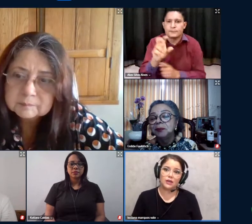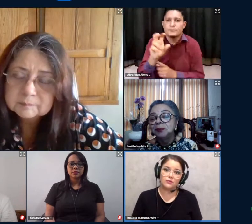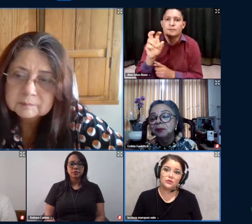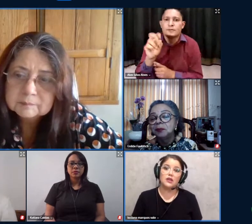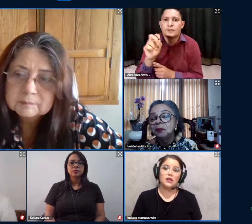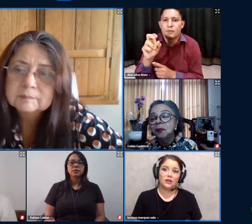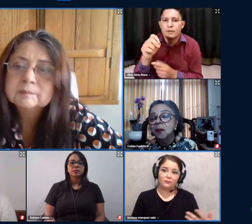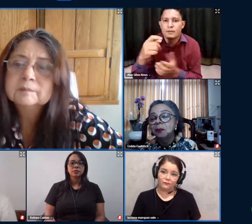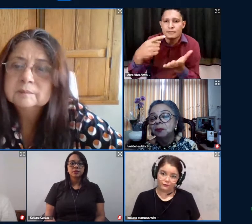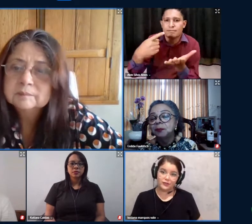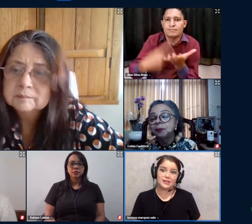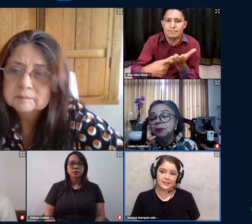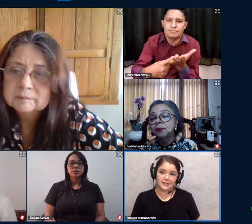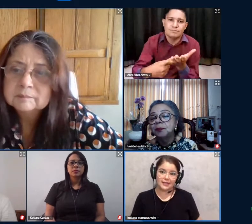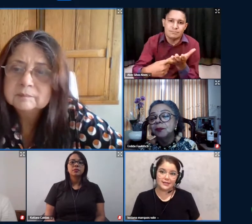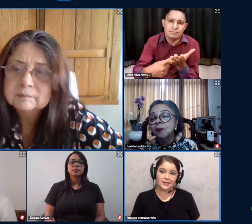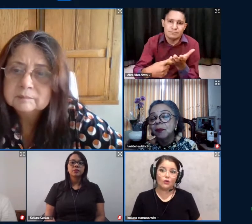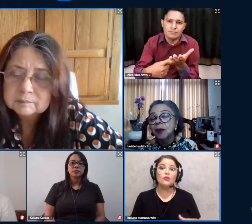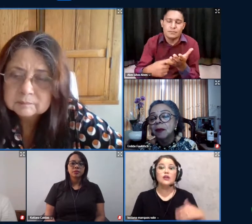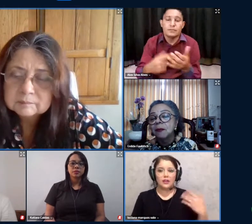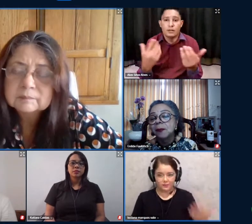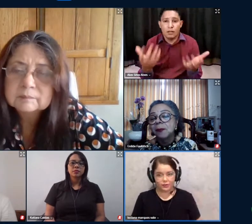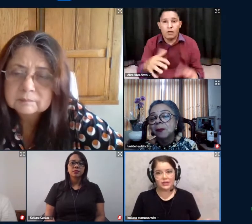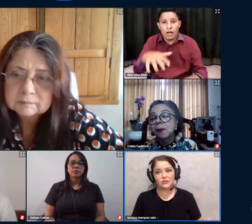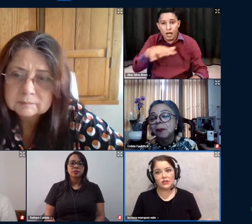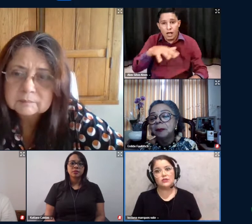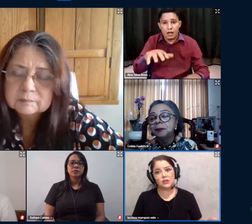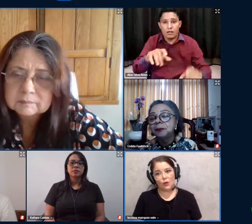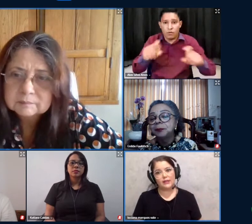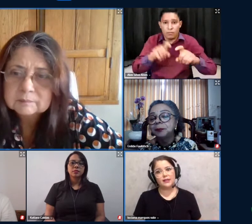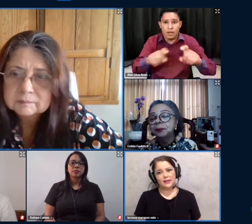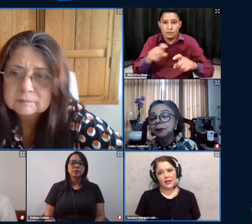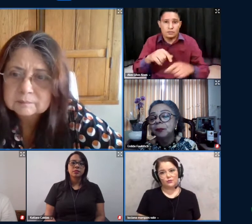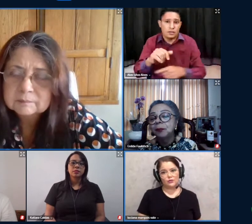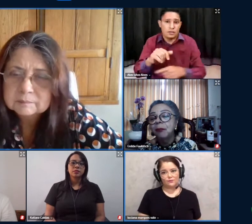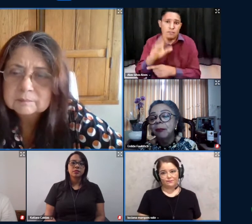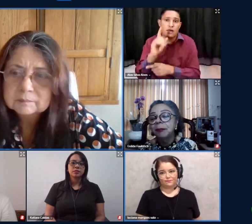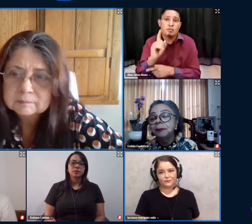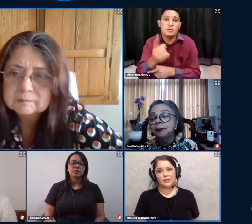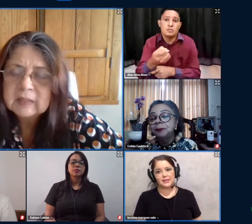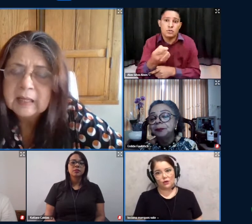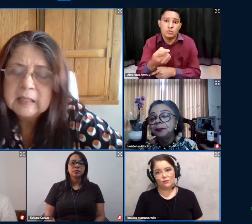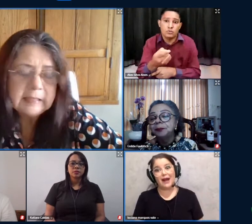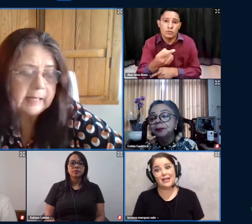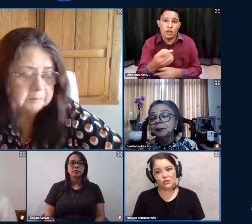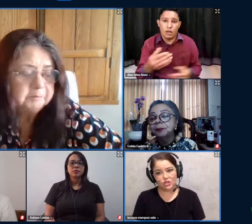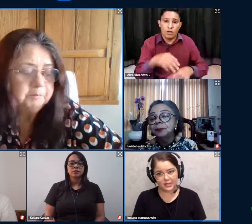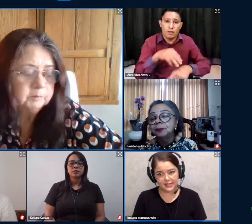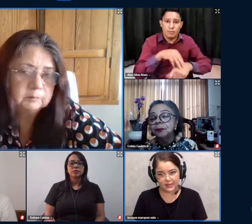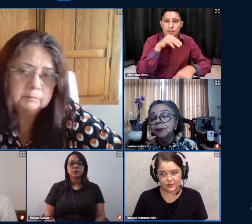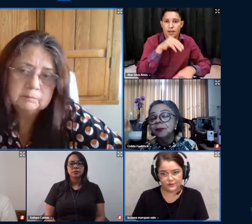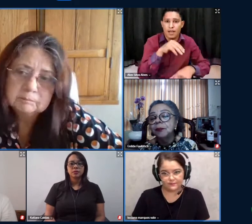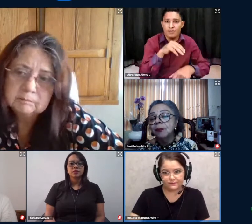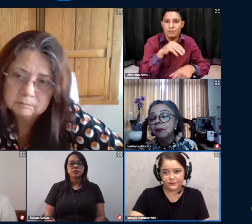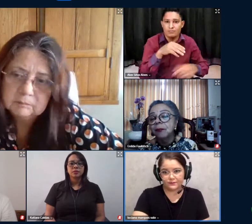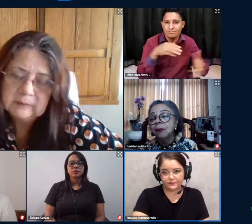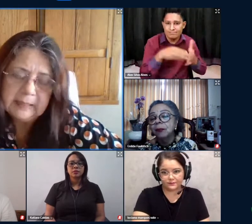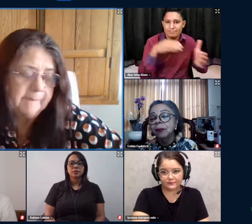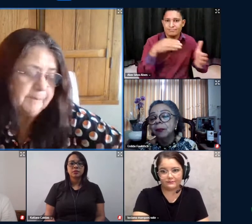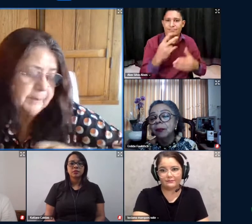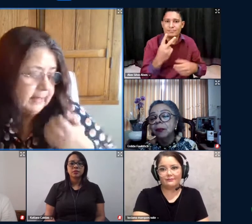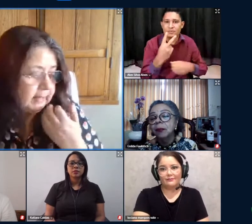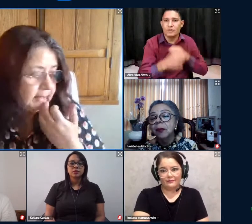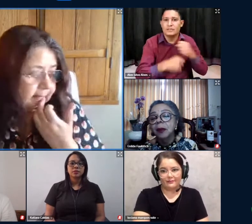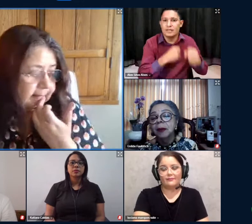nos termos e fiz essa seleção, e por isso deu 50 termos que são mais utilizados.